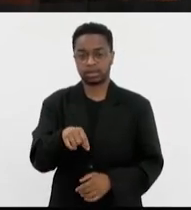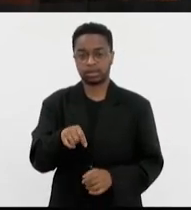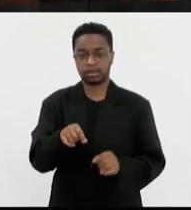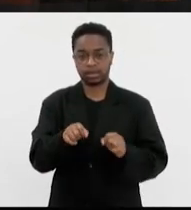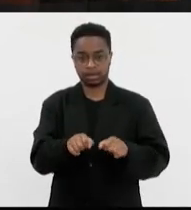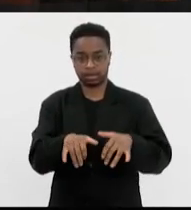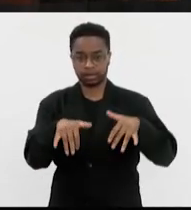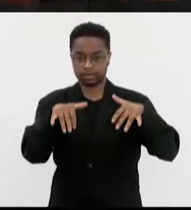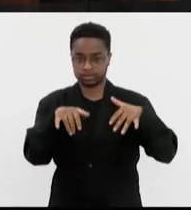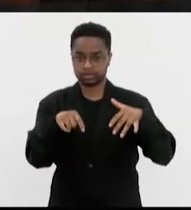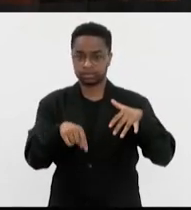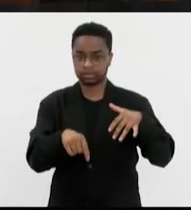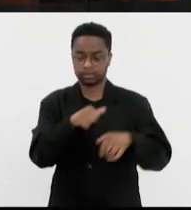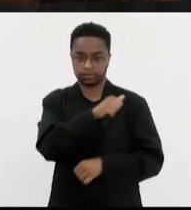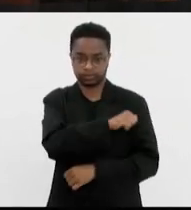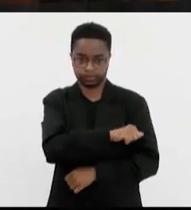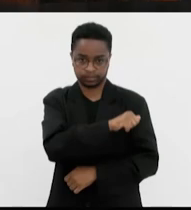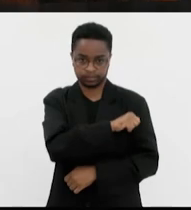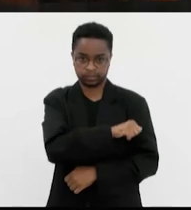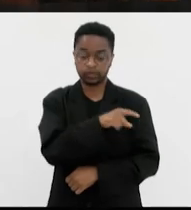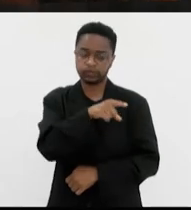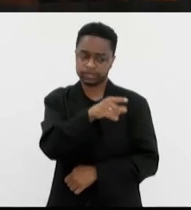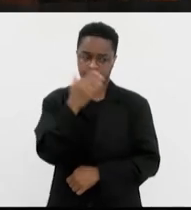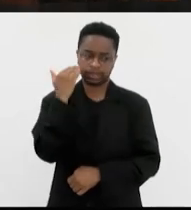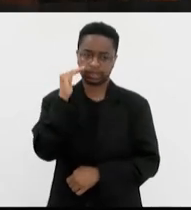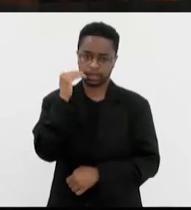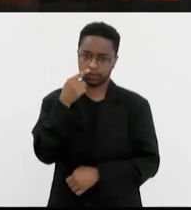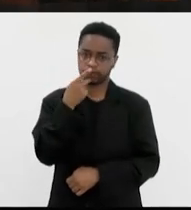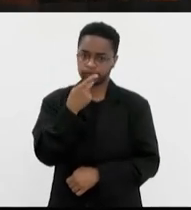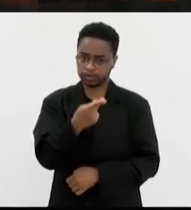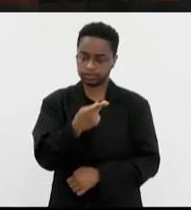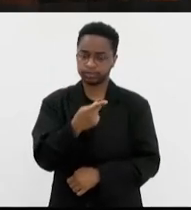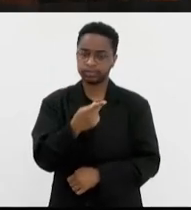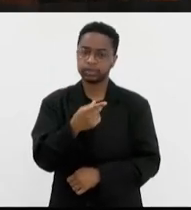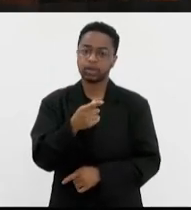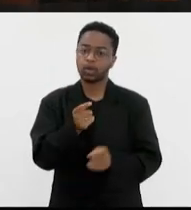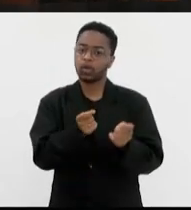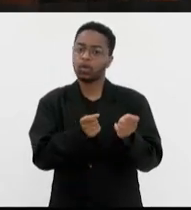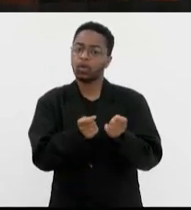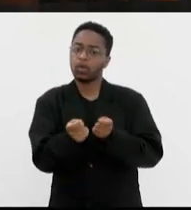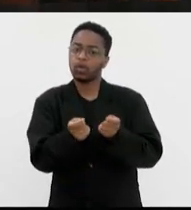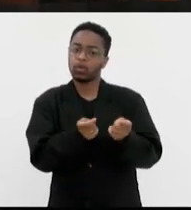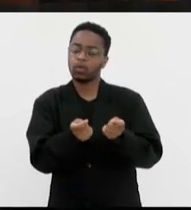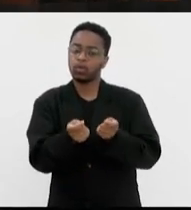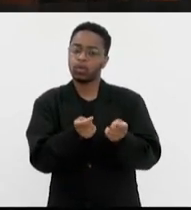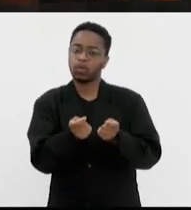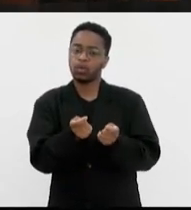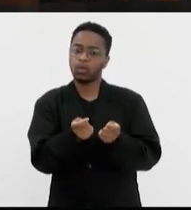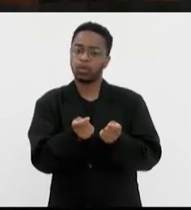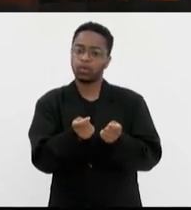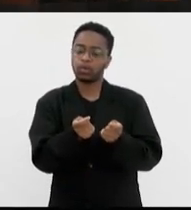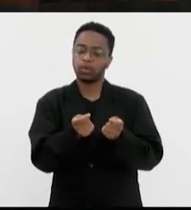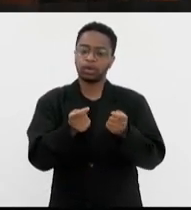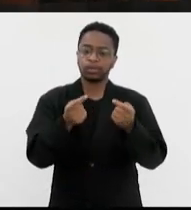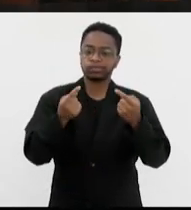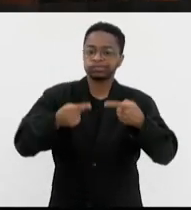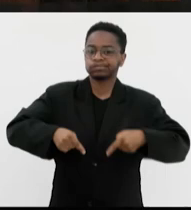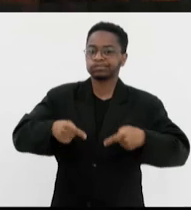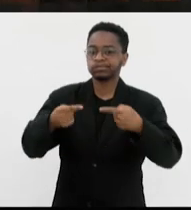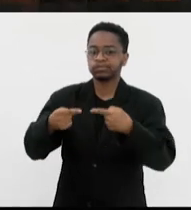vai entender o que eu vou dizer, faz a mediação do conflito em relação